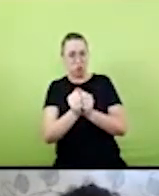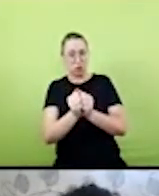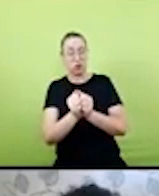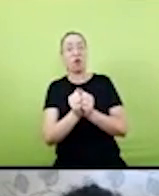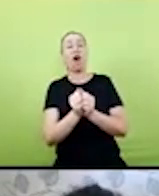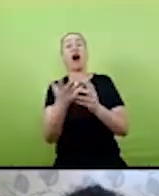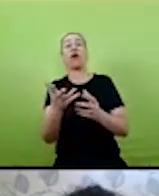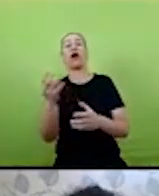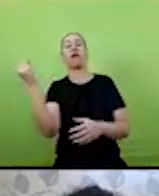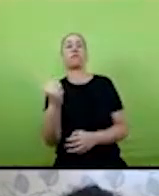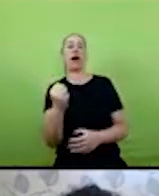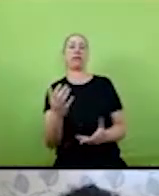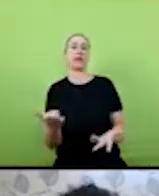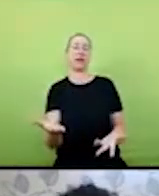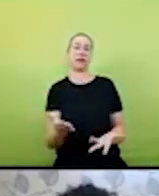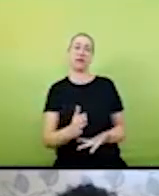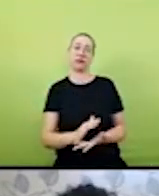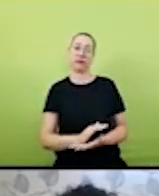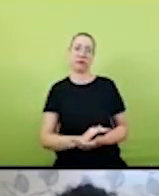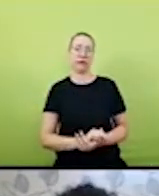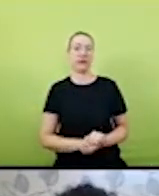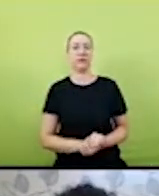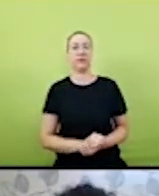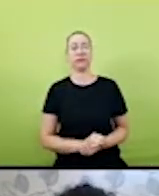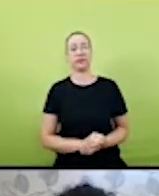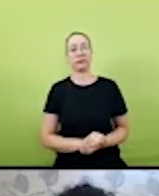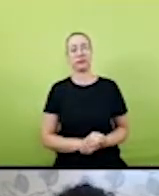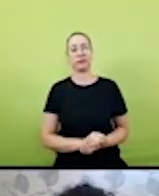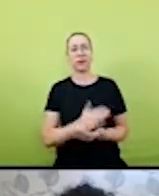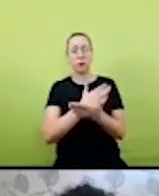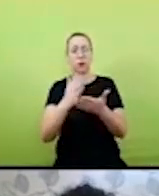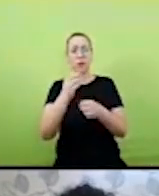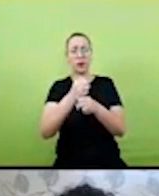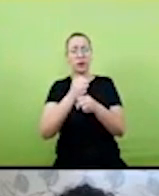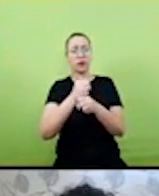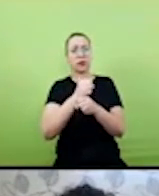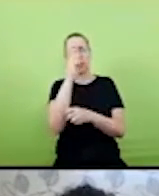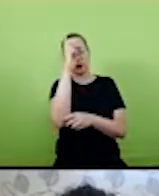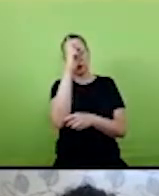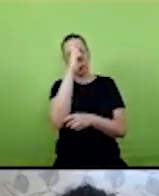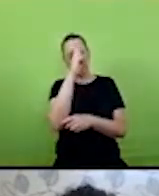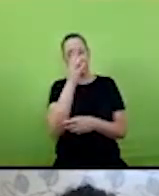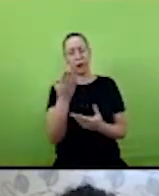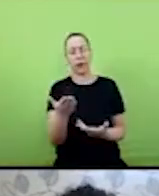agora, que outro dia eu estava numa escola, no início desse ano ainda, mês de março,